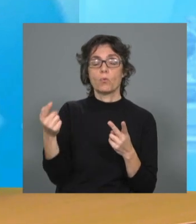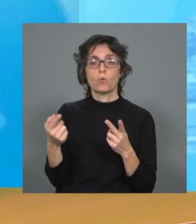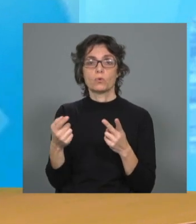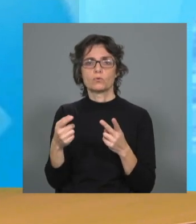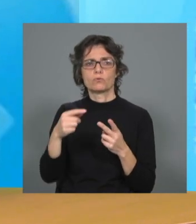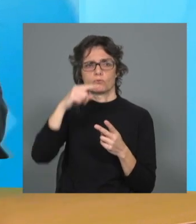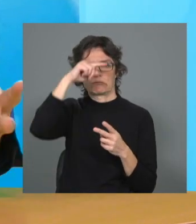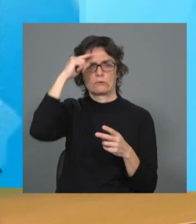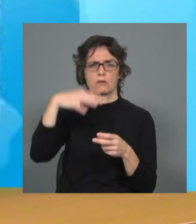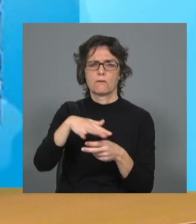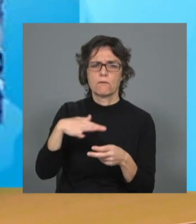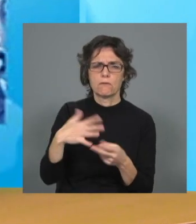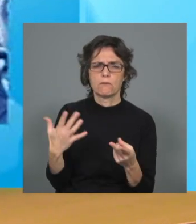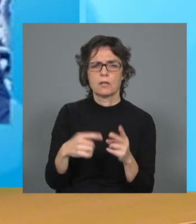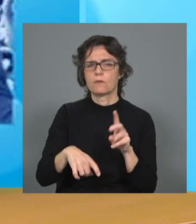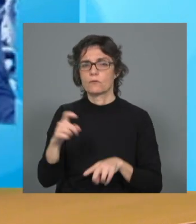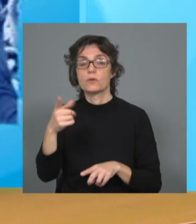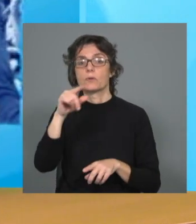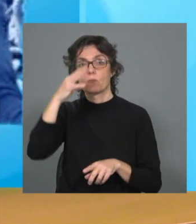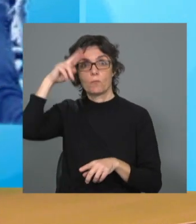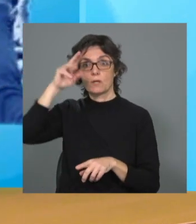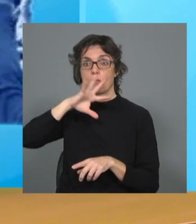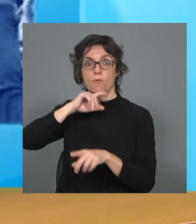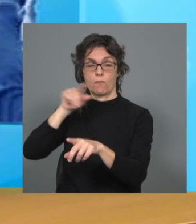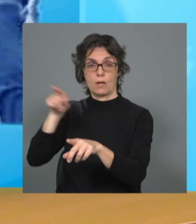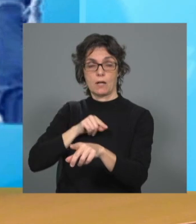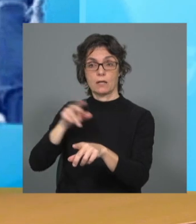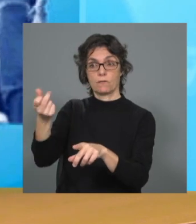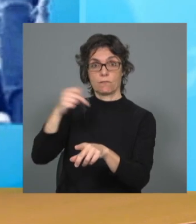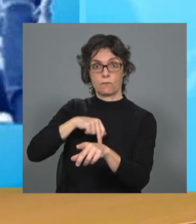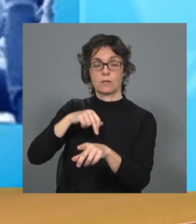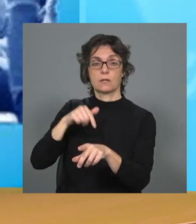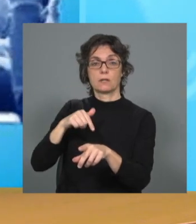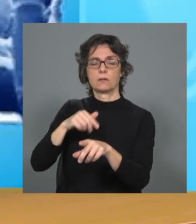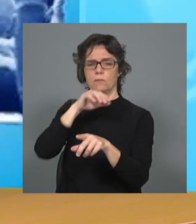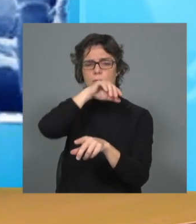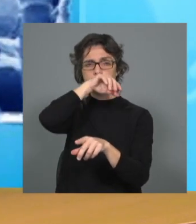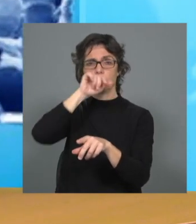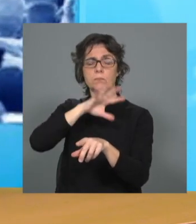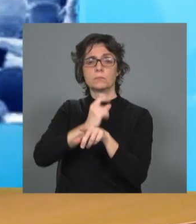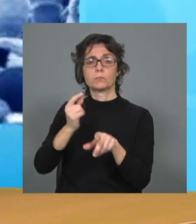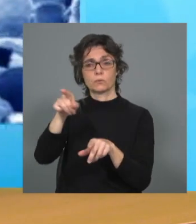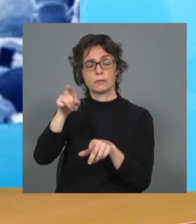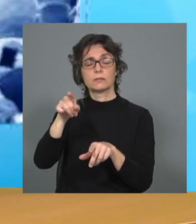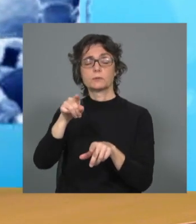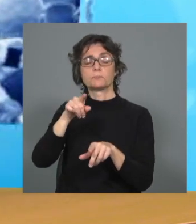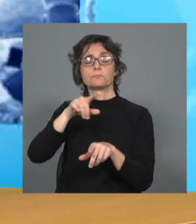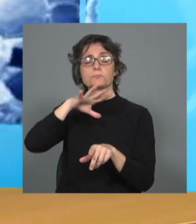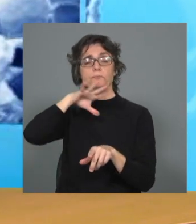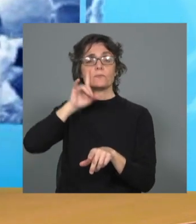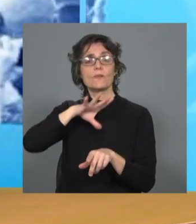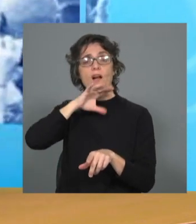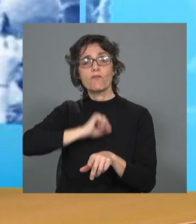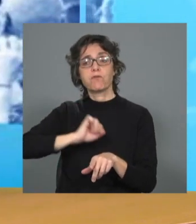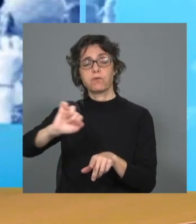de dificuldades, desde uma mãe moçambicana que veio para cá como migrante justamente porque tem uma filha autista, está no espectro do autismo, e lá não